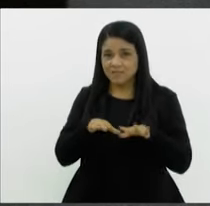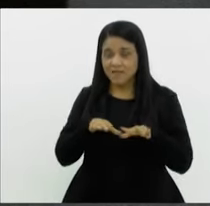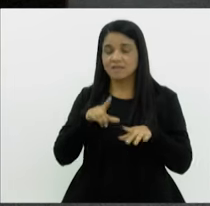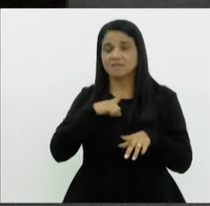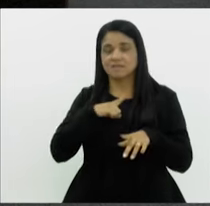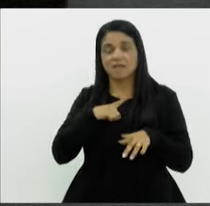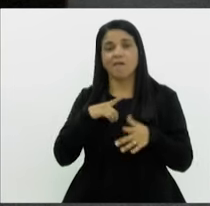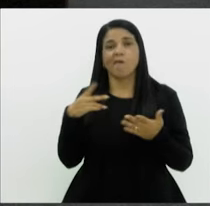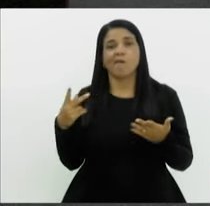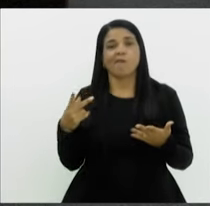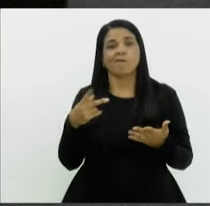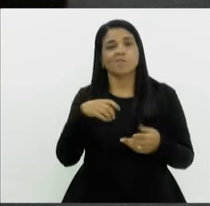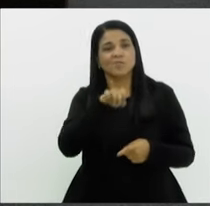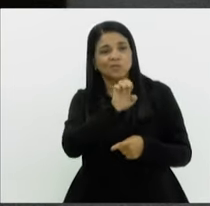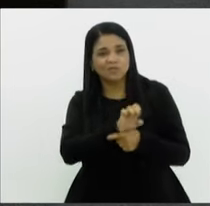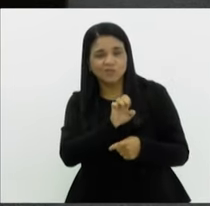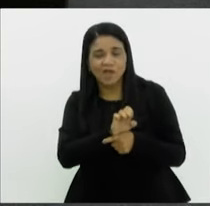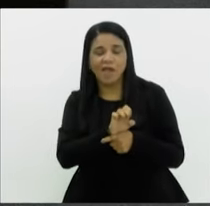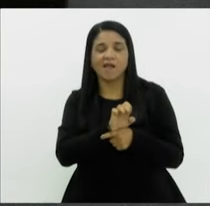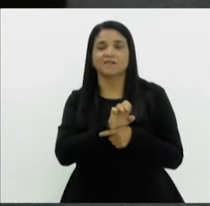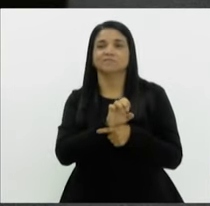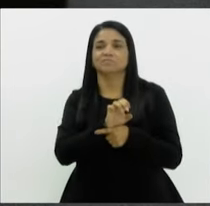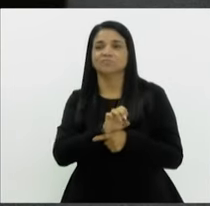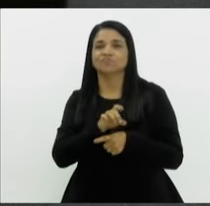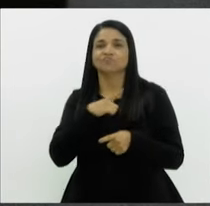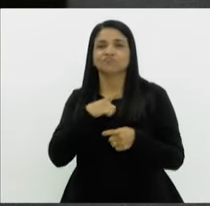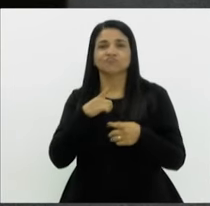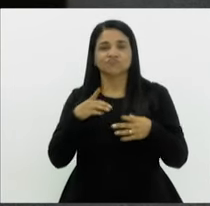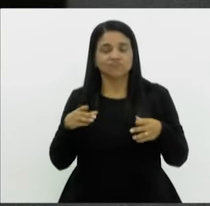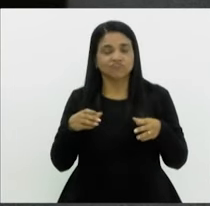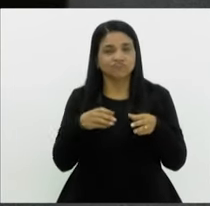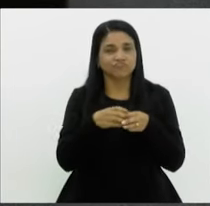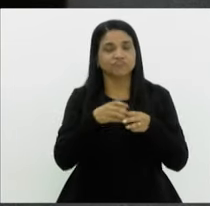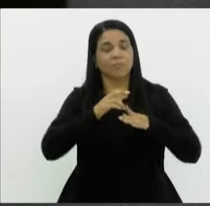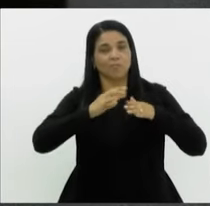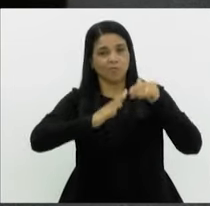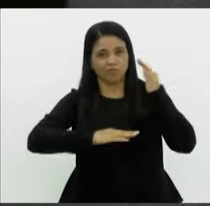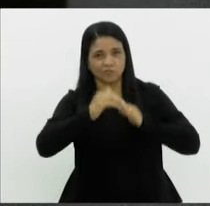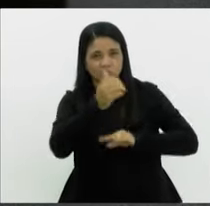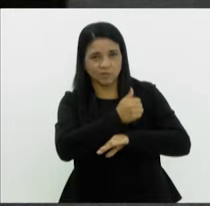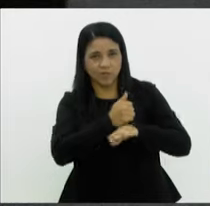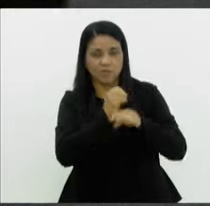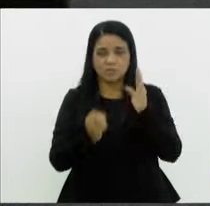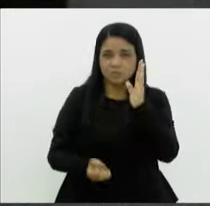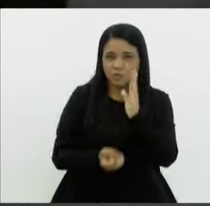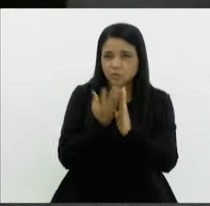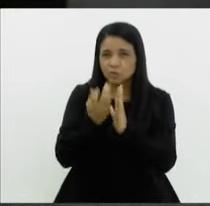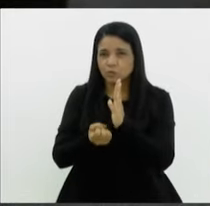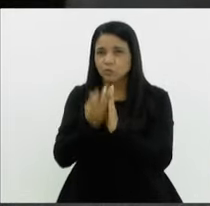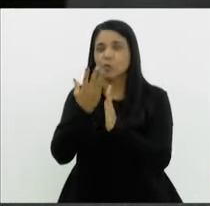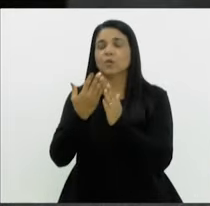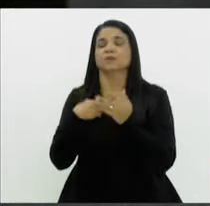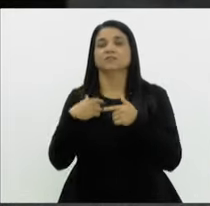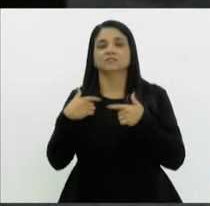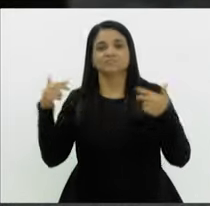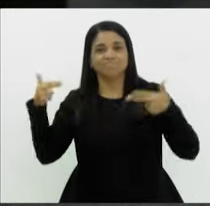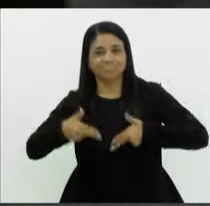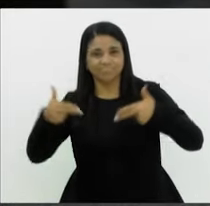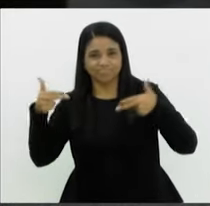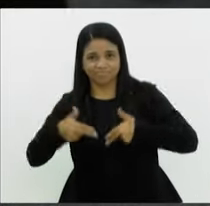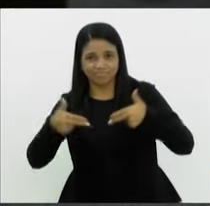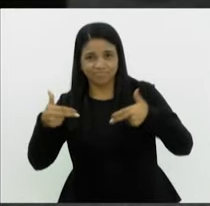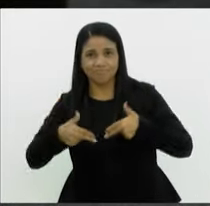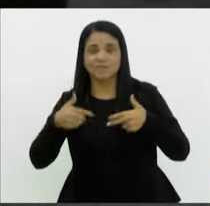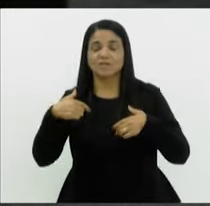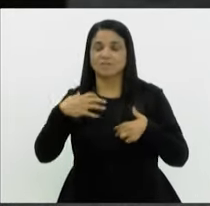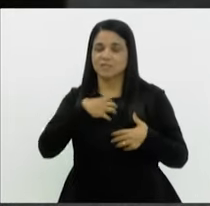por todo o Estado, juntando profissionais da educação, juntando produtores e ativistas do hip-hop. Então, estou